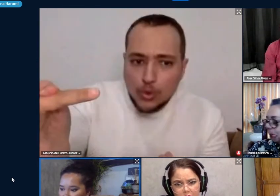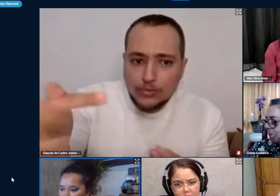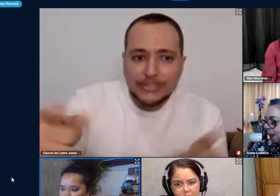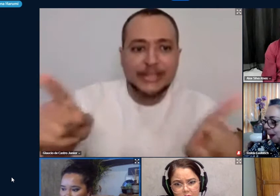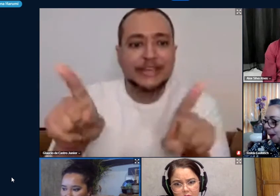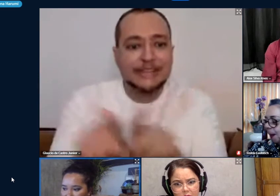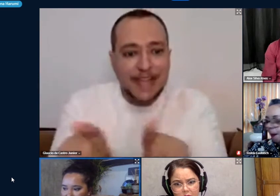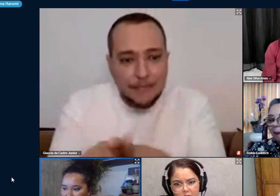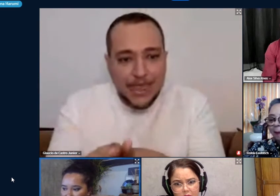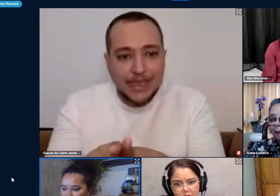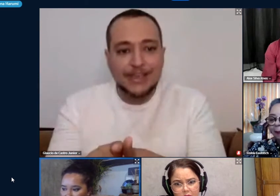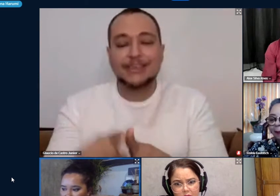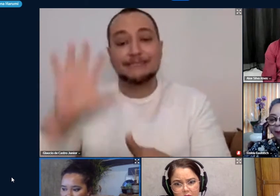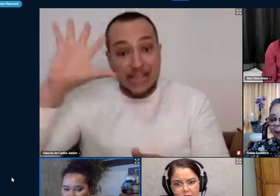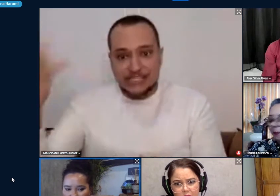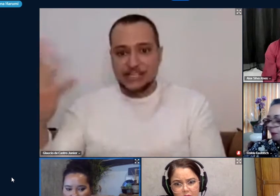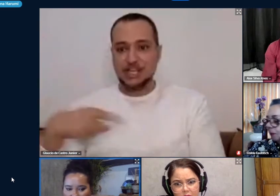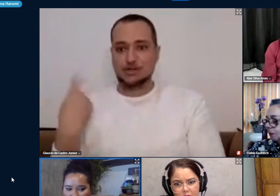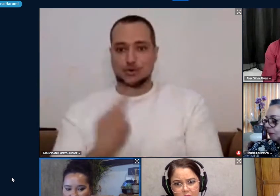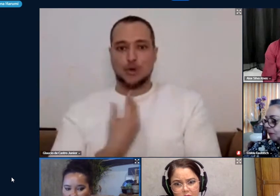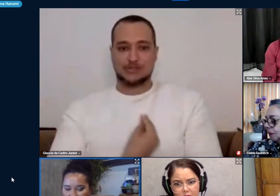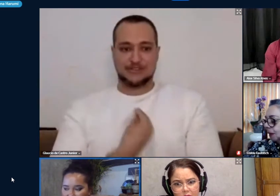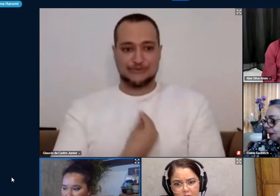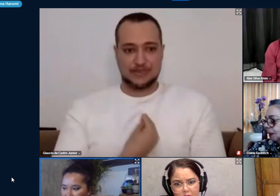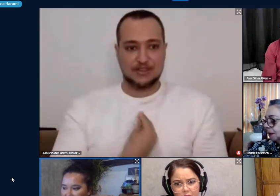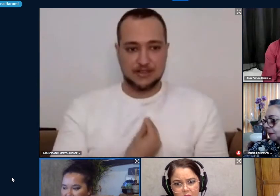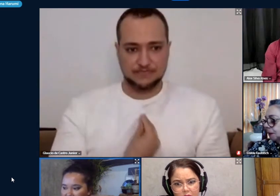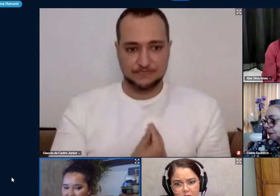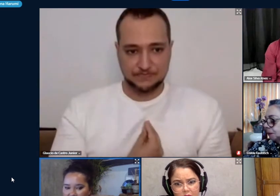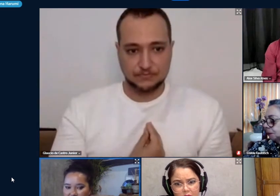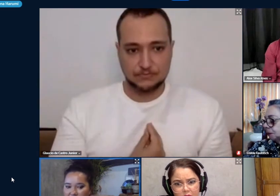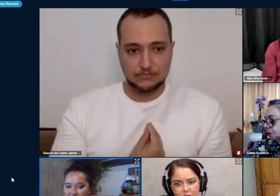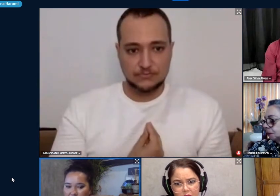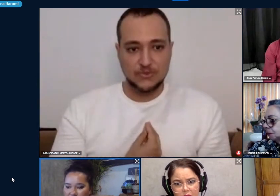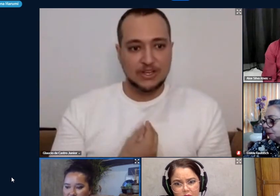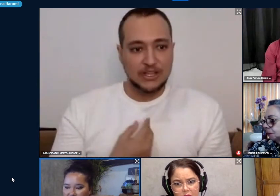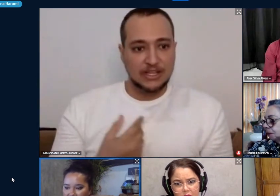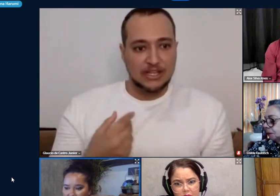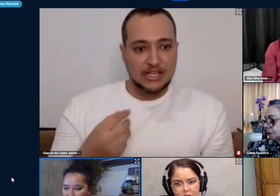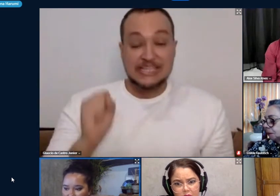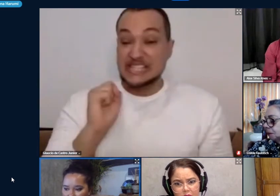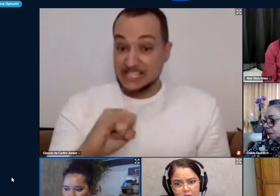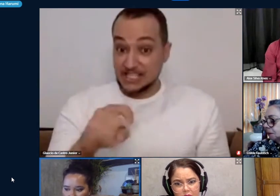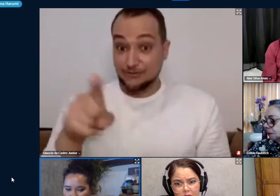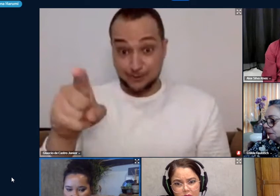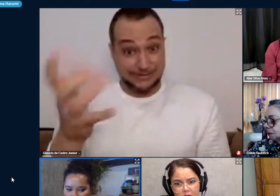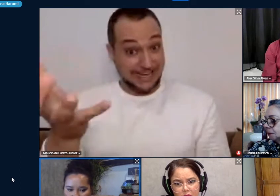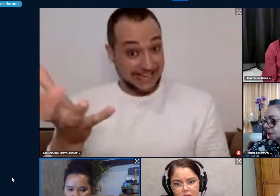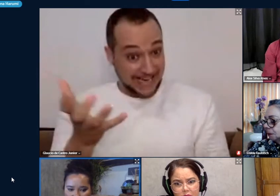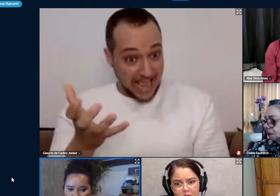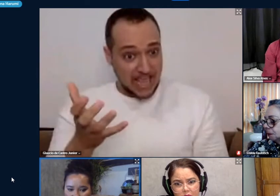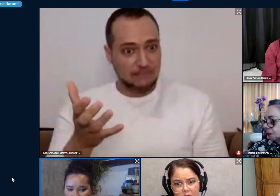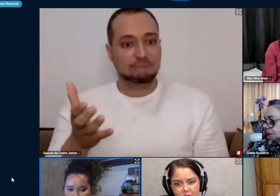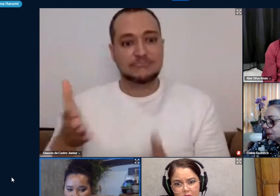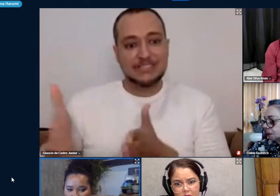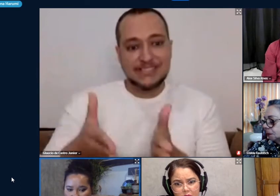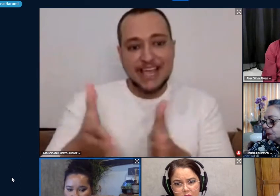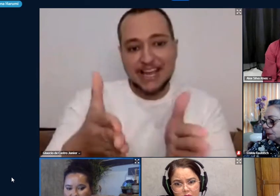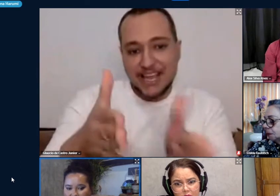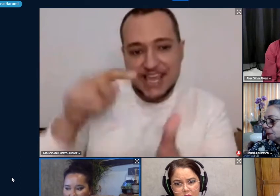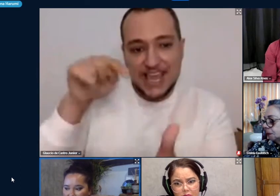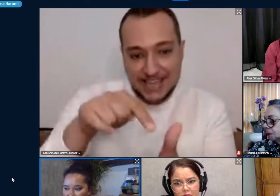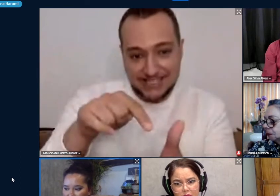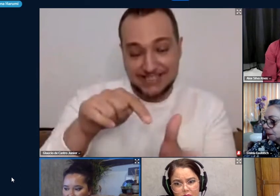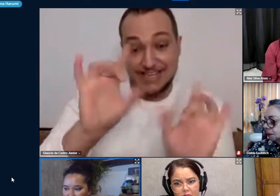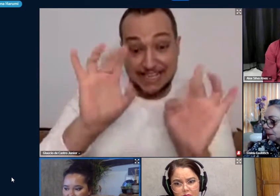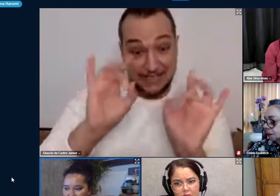que a gente precisa ter em mente que a força da palavra, ela pode definir o futuro e definir as nossas vidas.